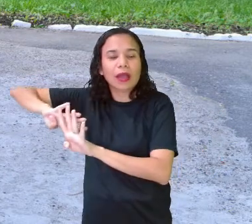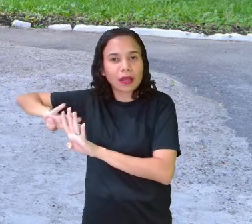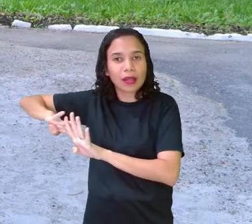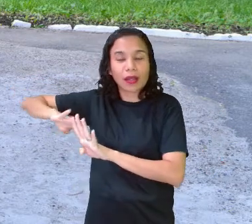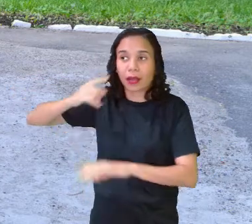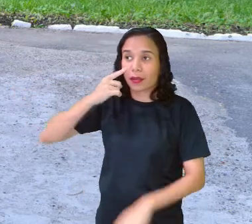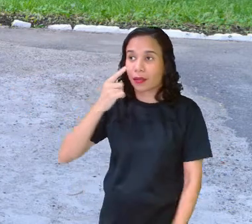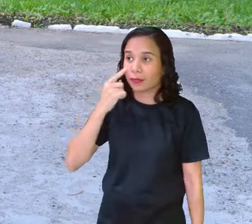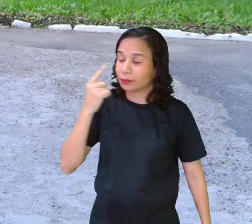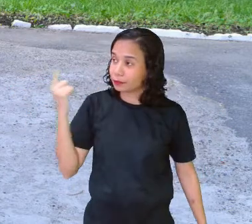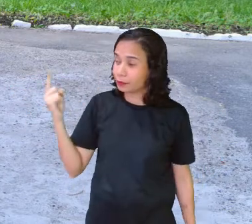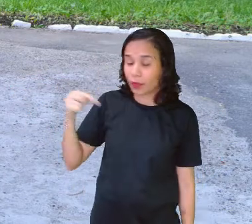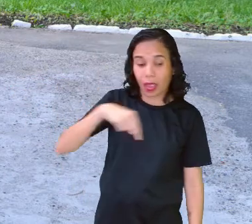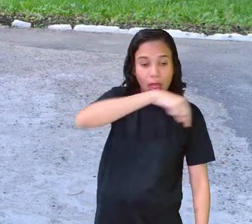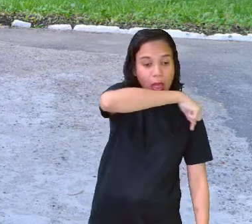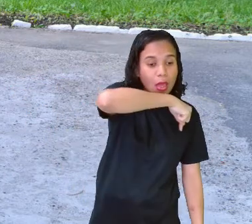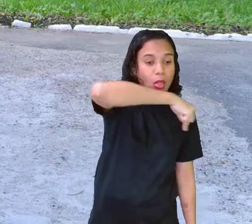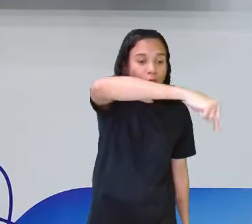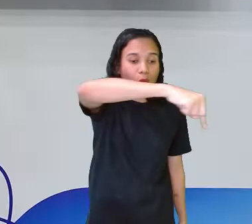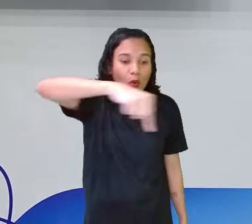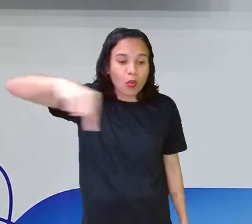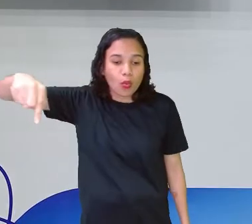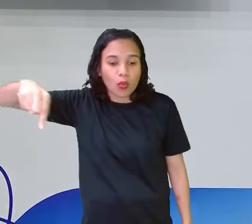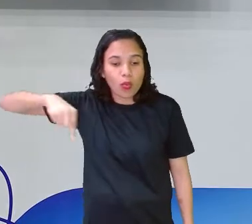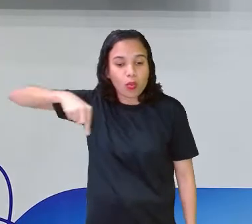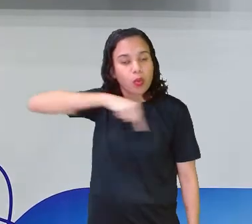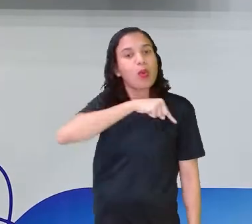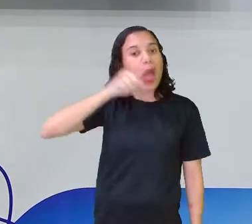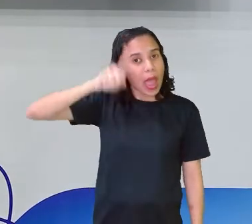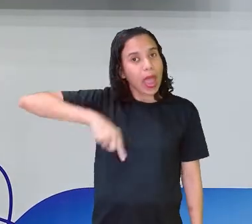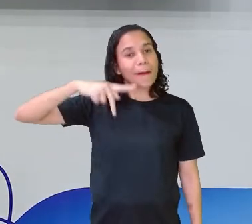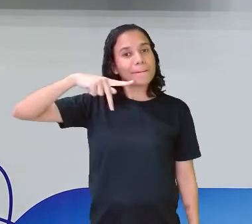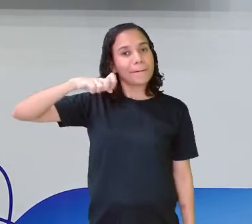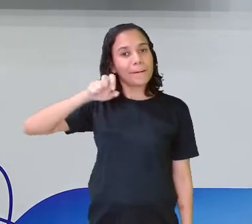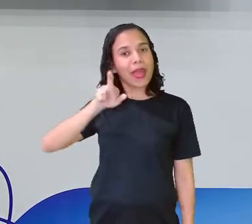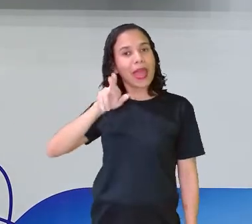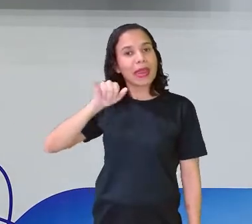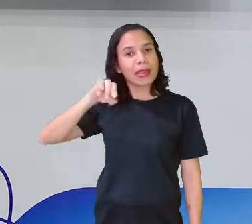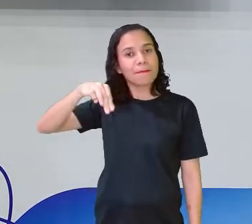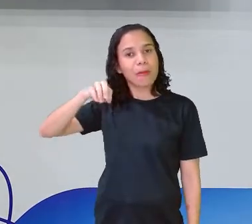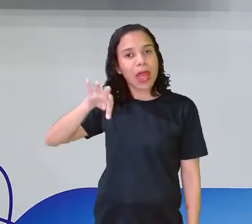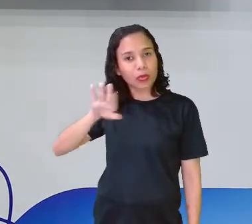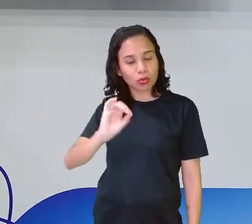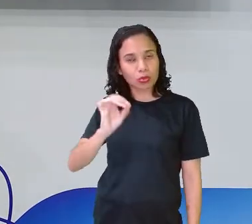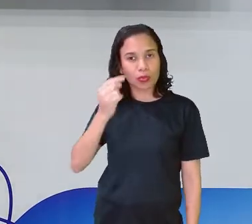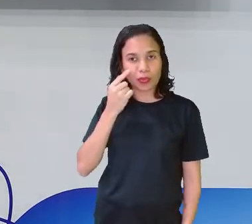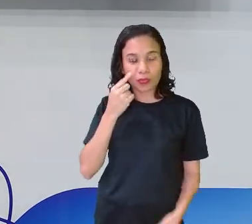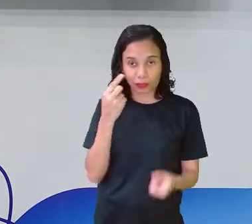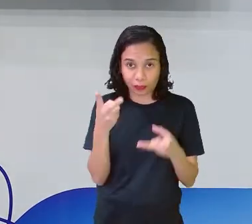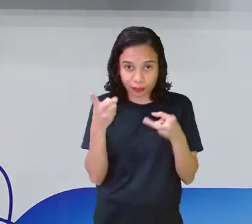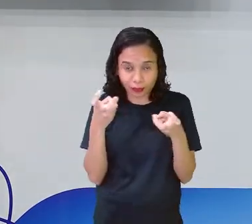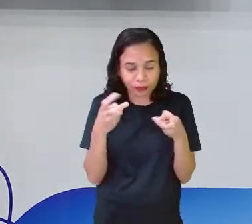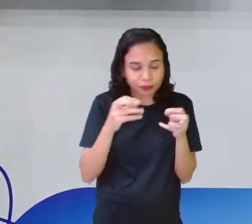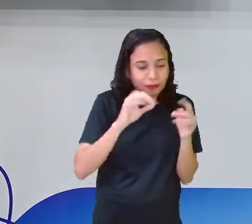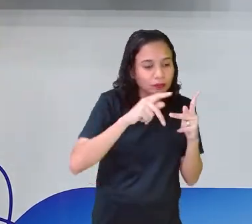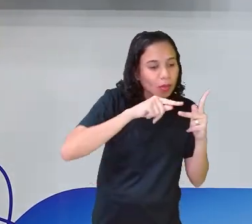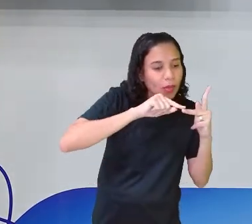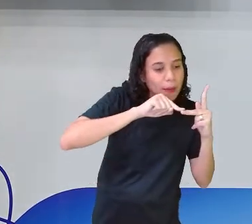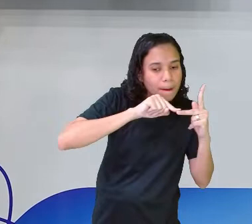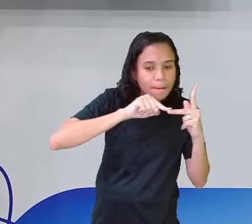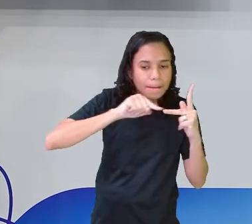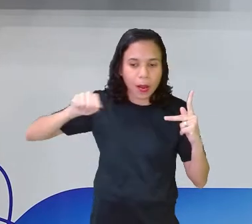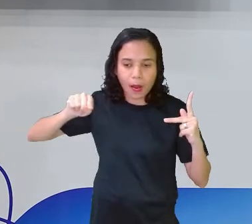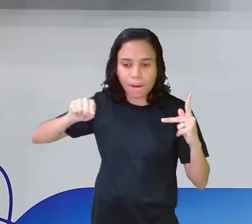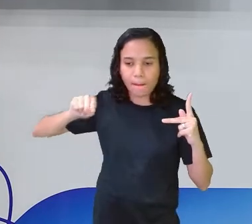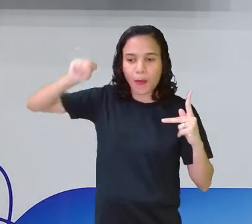da grade eu poderia dizer que é o perímetro. Eu vou medir o perímetro para construir